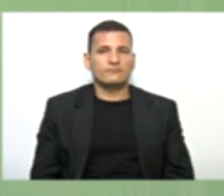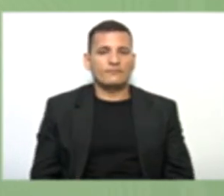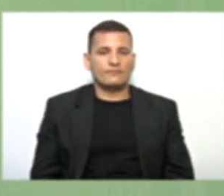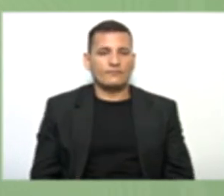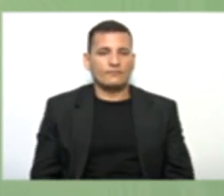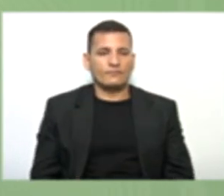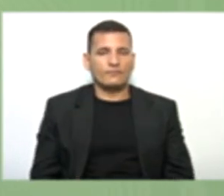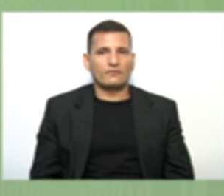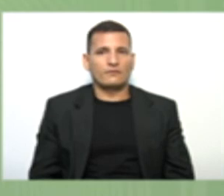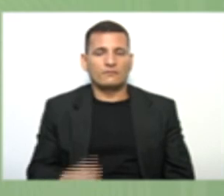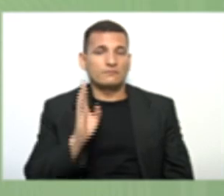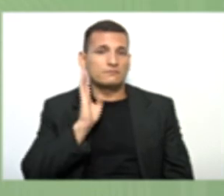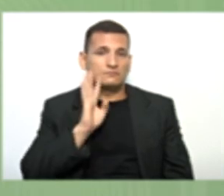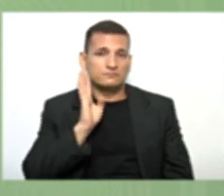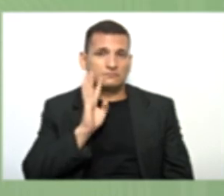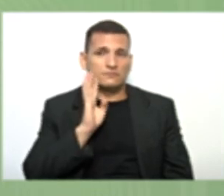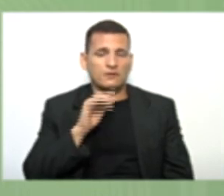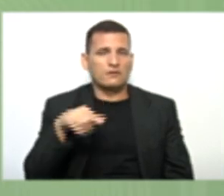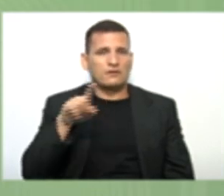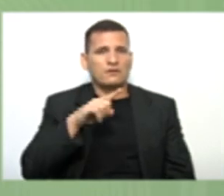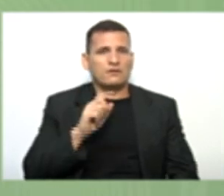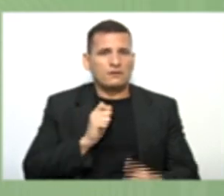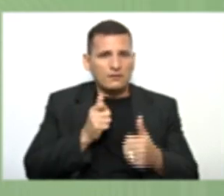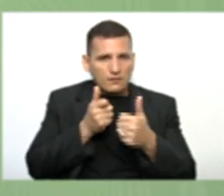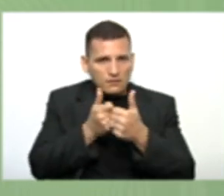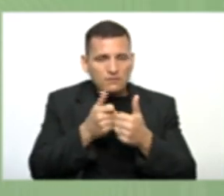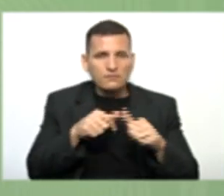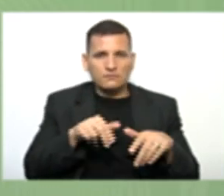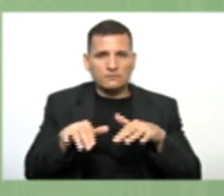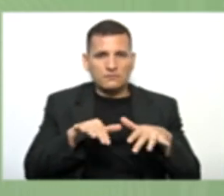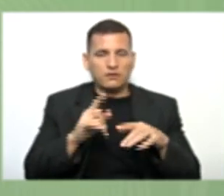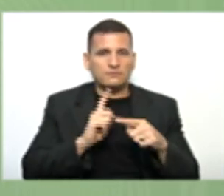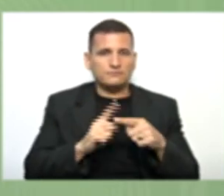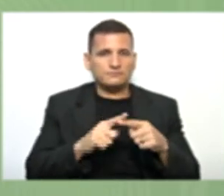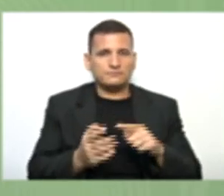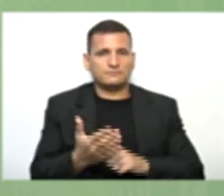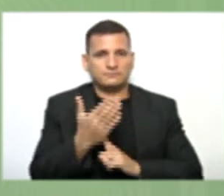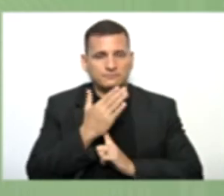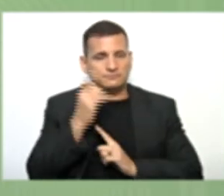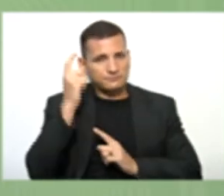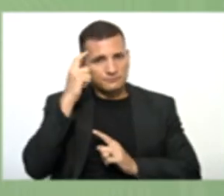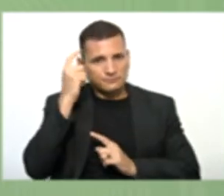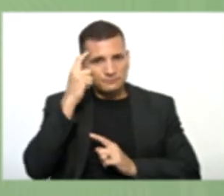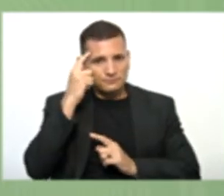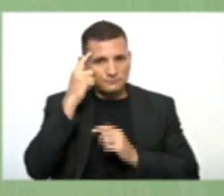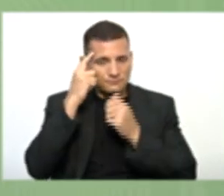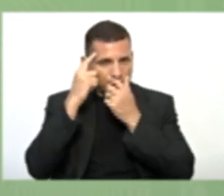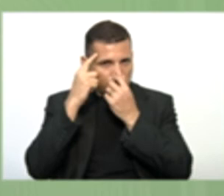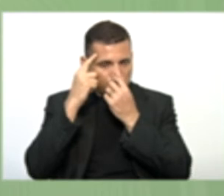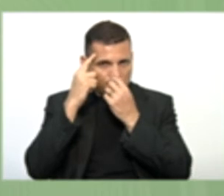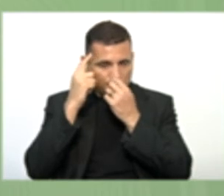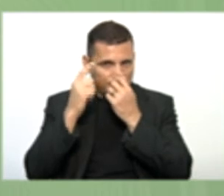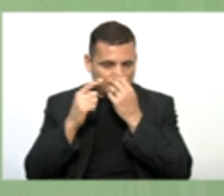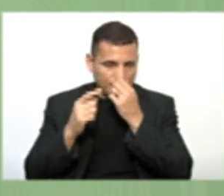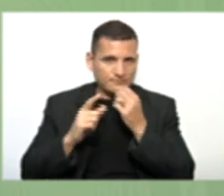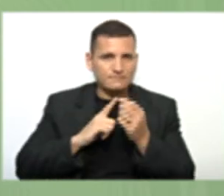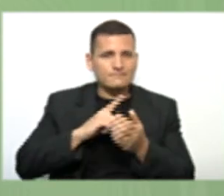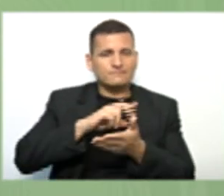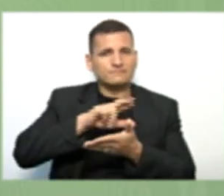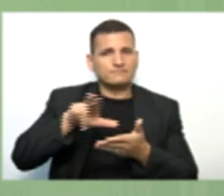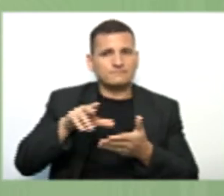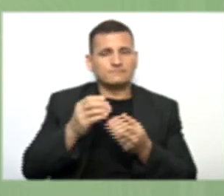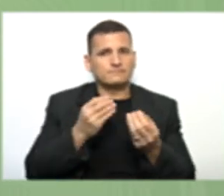acho legal essa galera se aproximar da programação, porque ajuda a gente a pensar. Só que existe várias formas de a gente fazer a mesma coisa,